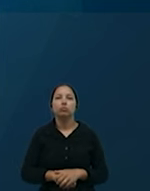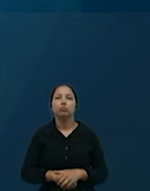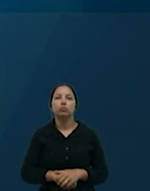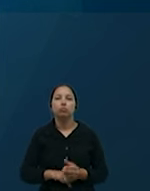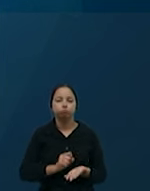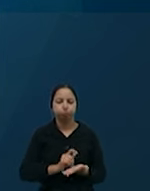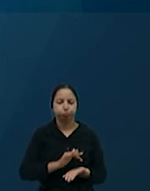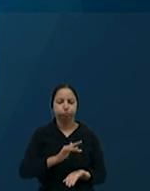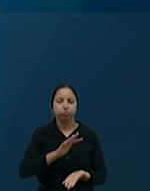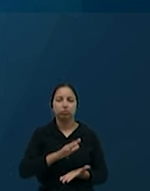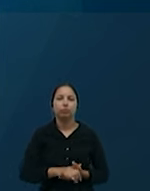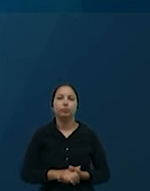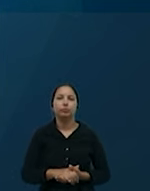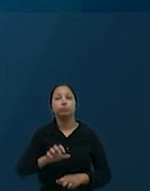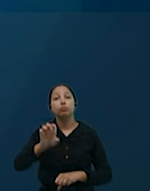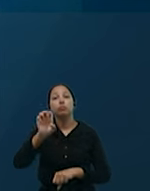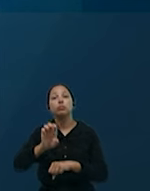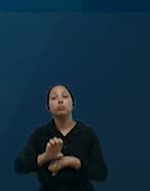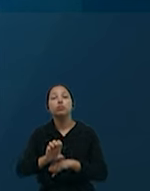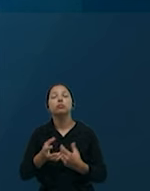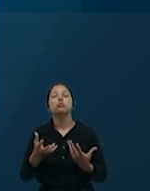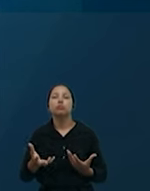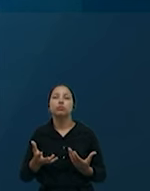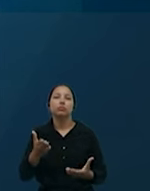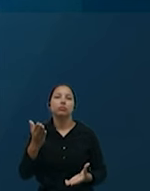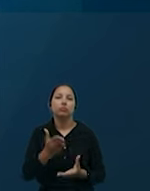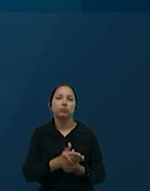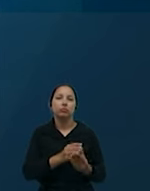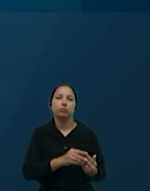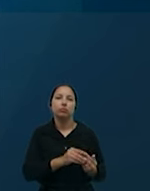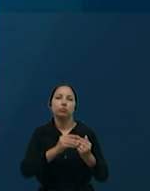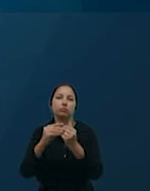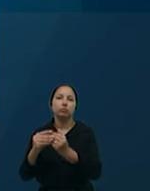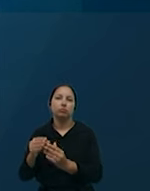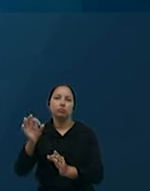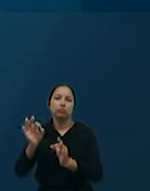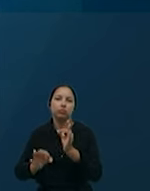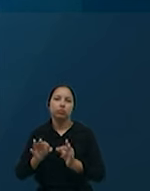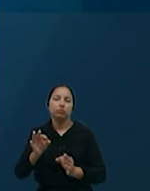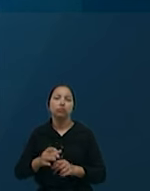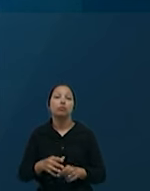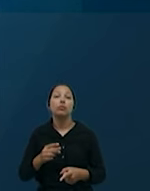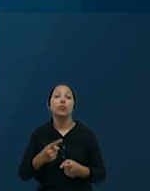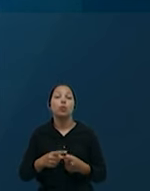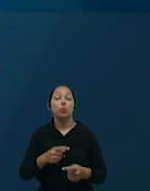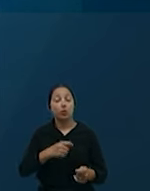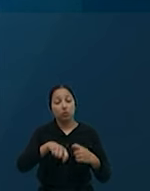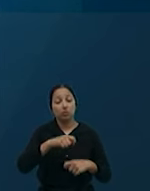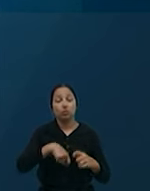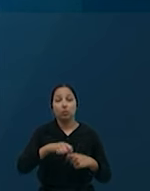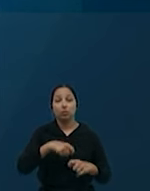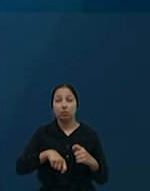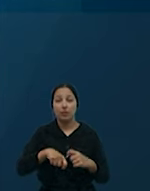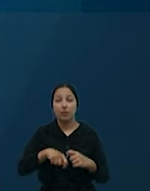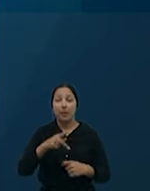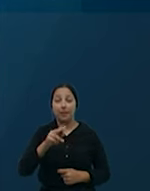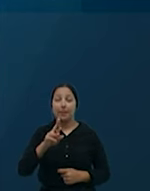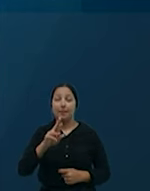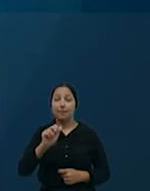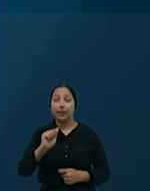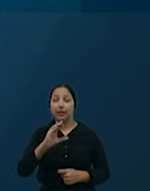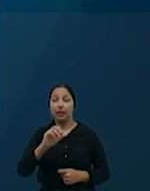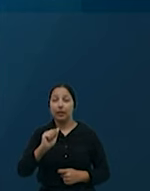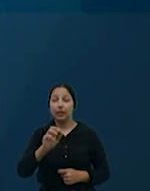Estado o processo ir para a via judicial, porque lá na área administrativa não tem precatório. Lá,